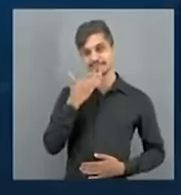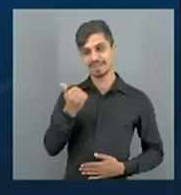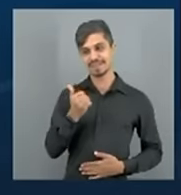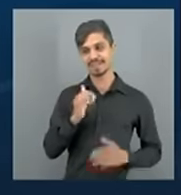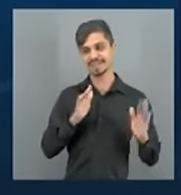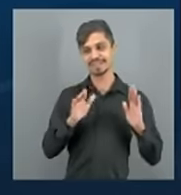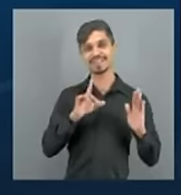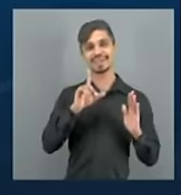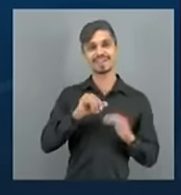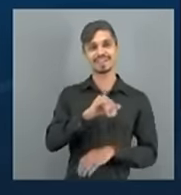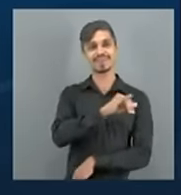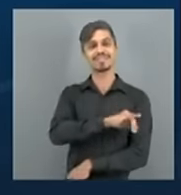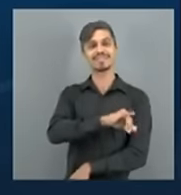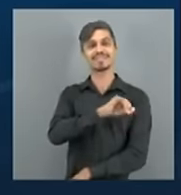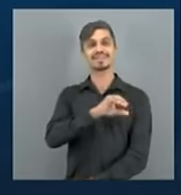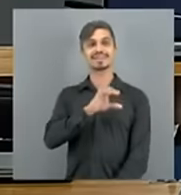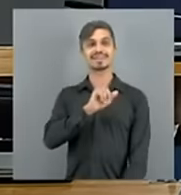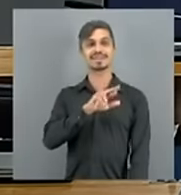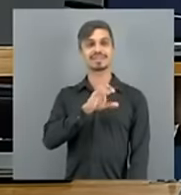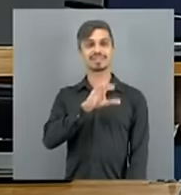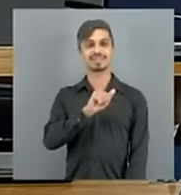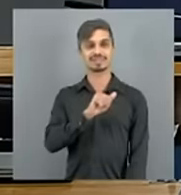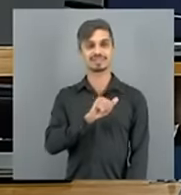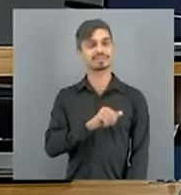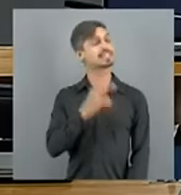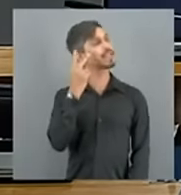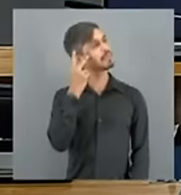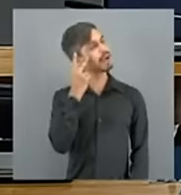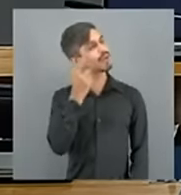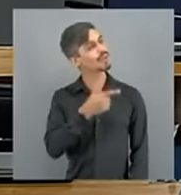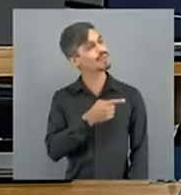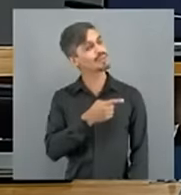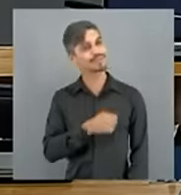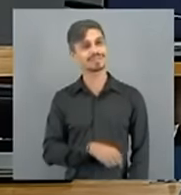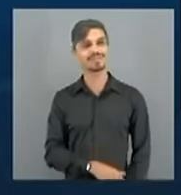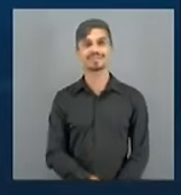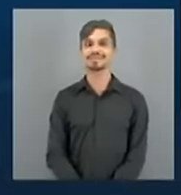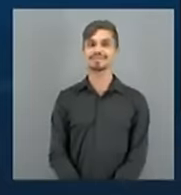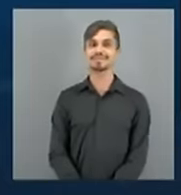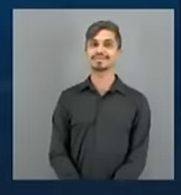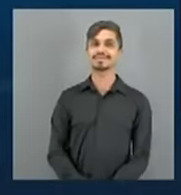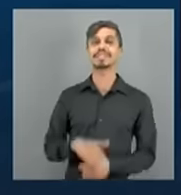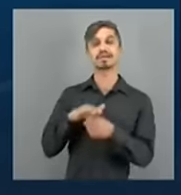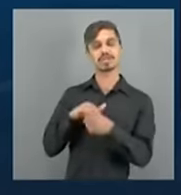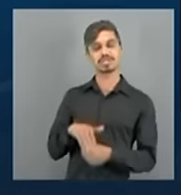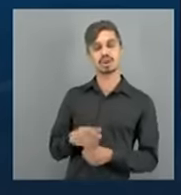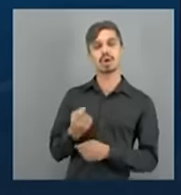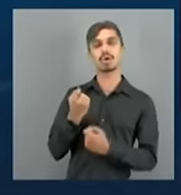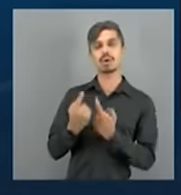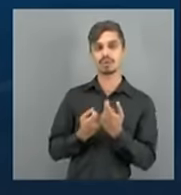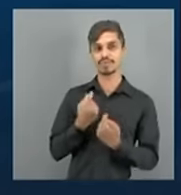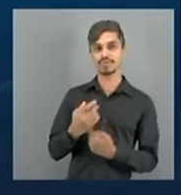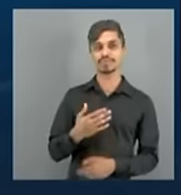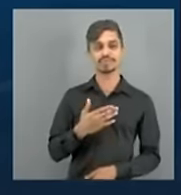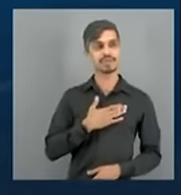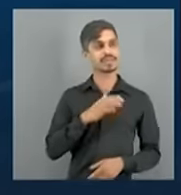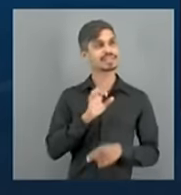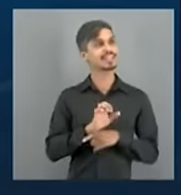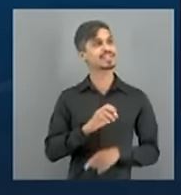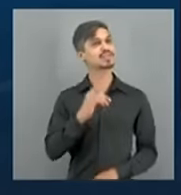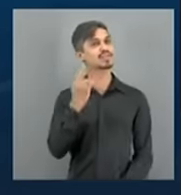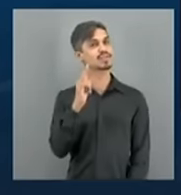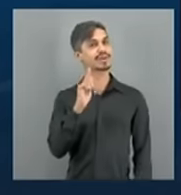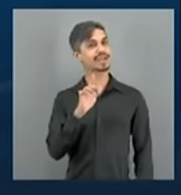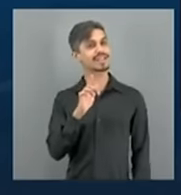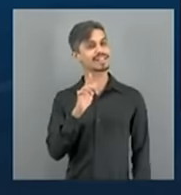o Carioca. São Paulo. Rebaixei alguns. meu estado de Goiás?